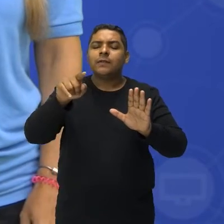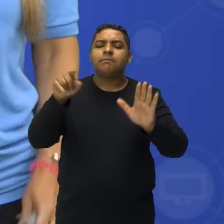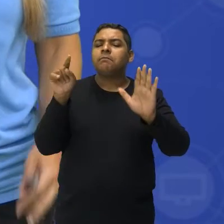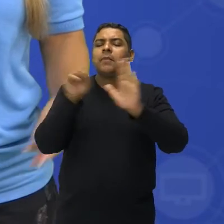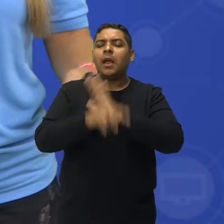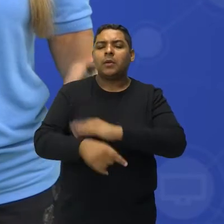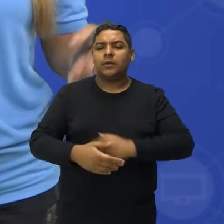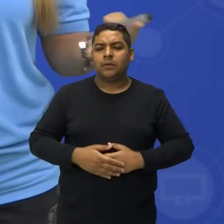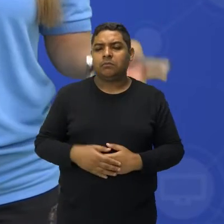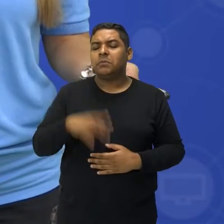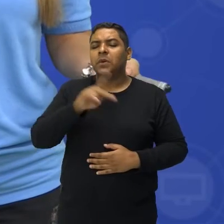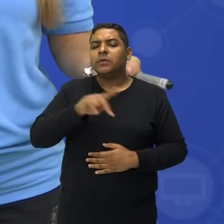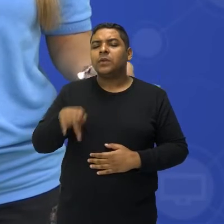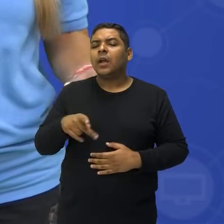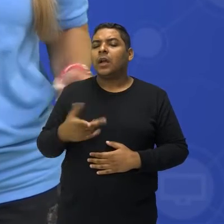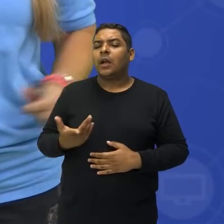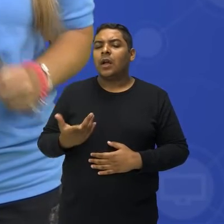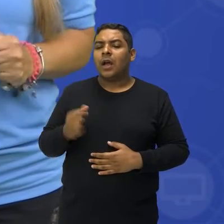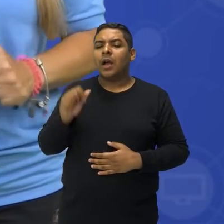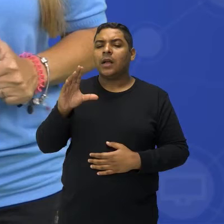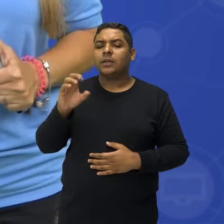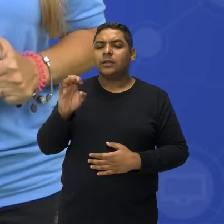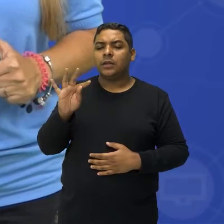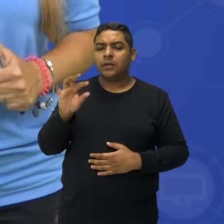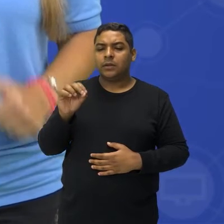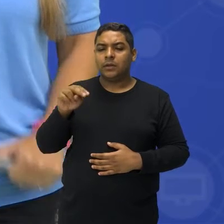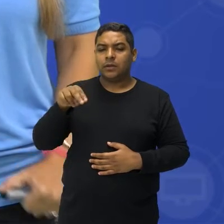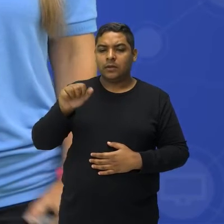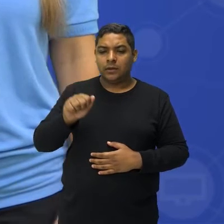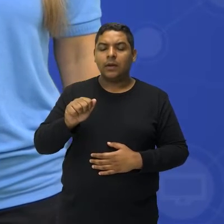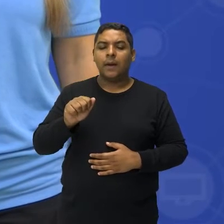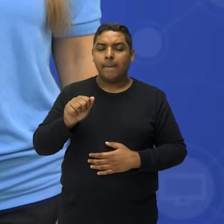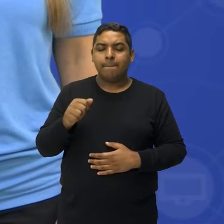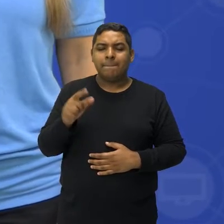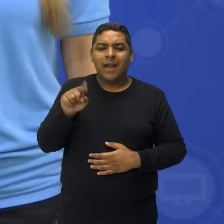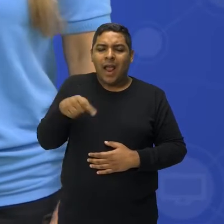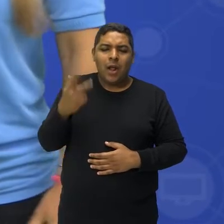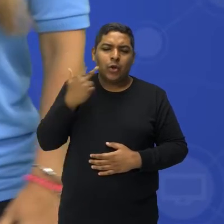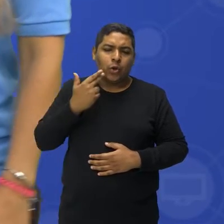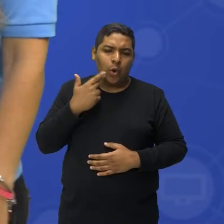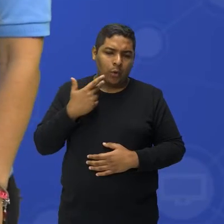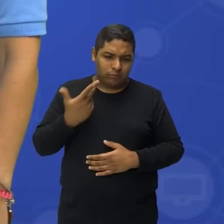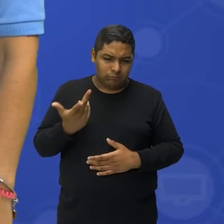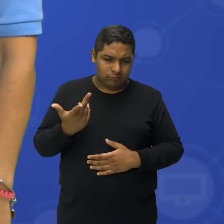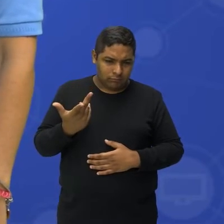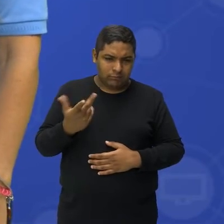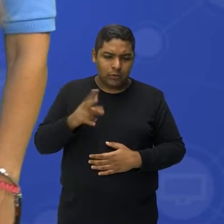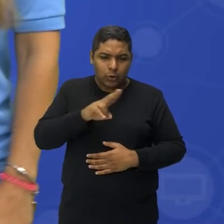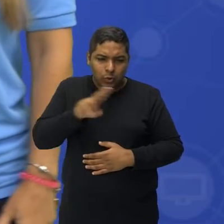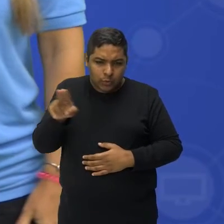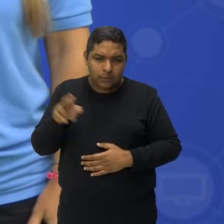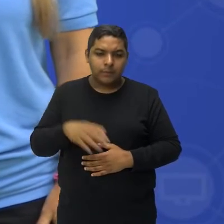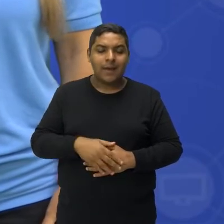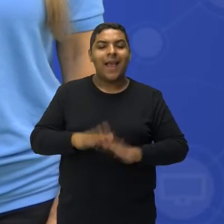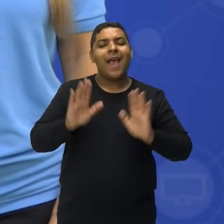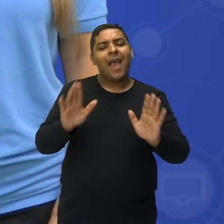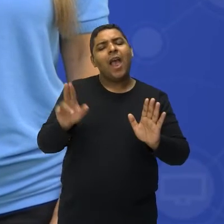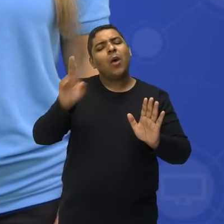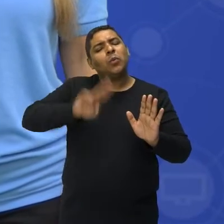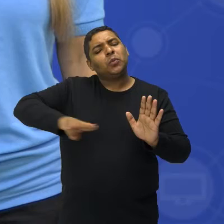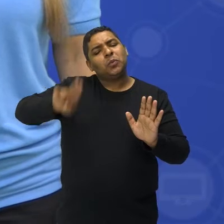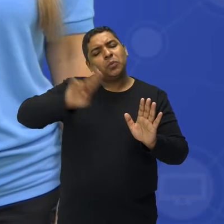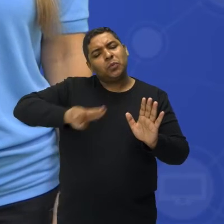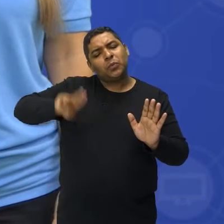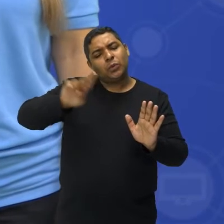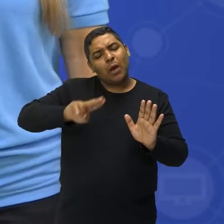perguntar, professora, acetona é o nome UPAC para esse composto? Não, tá? A acetona é um nome usual,